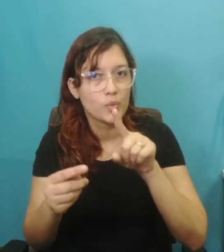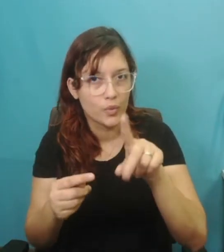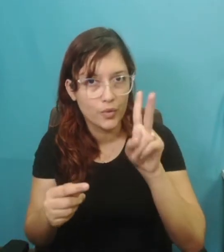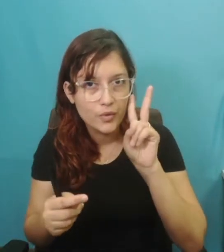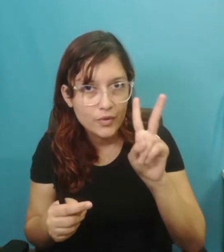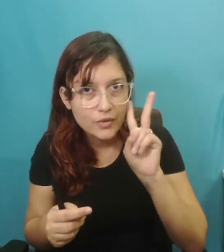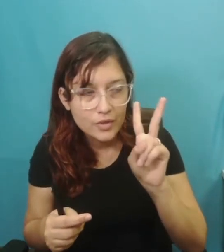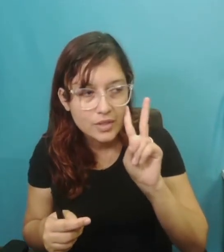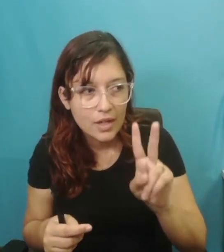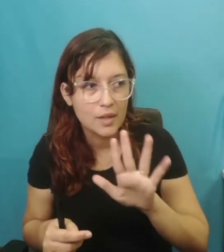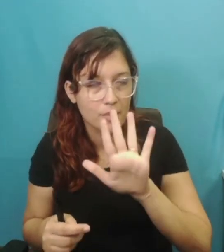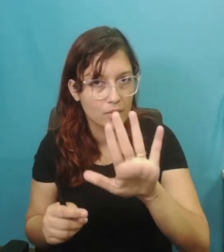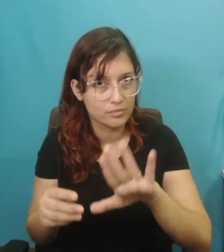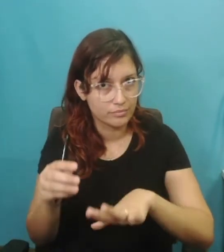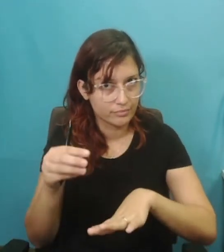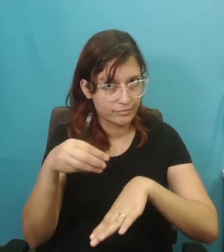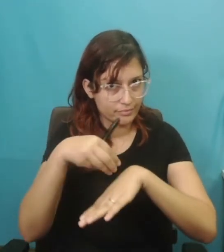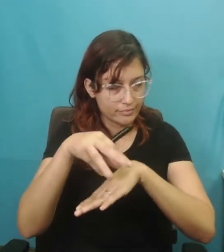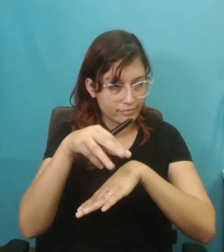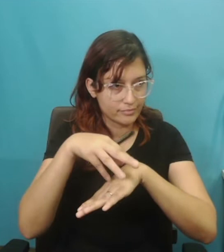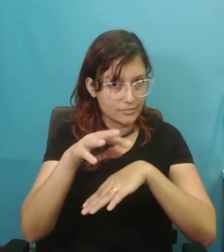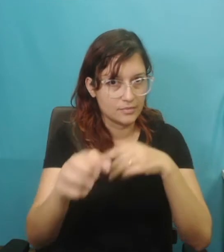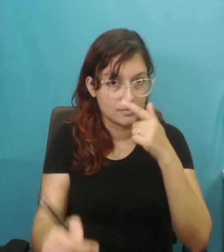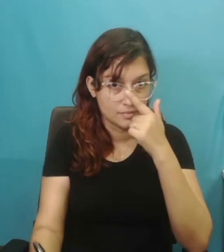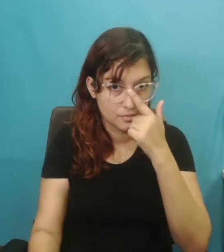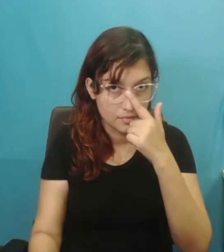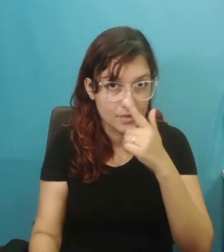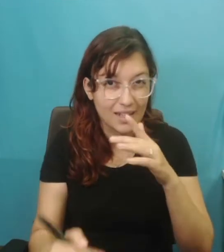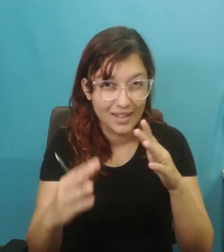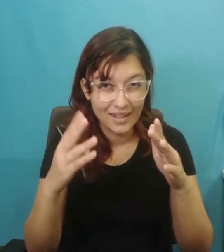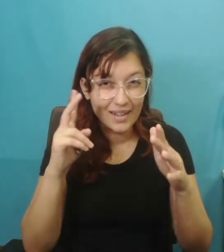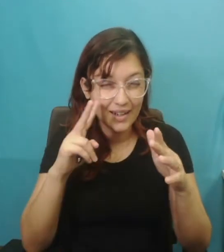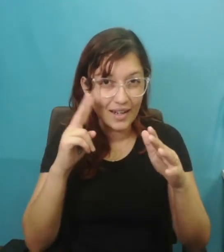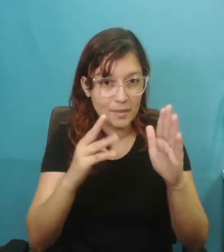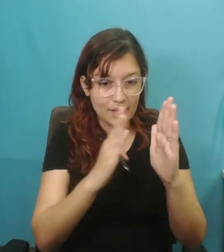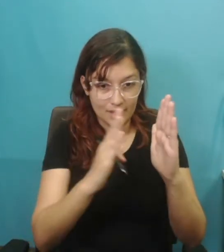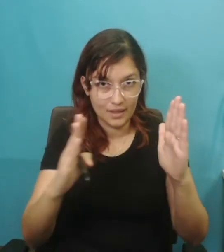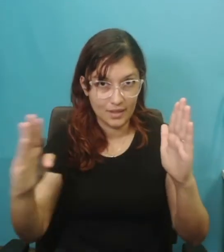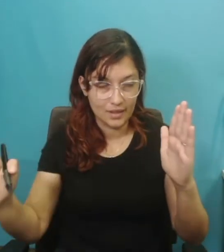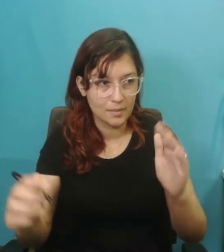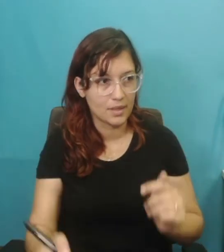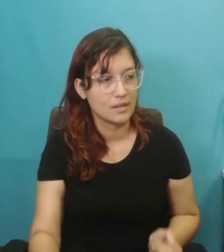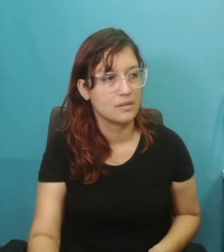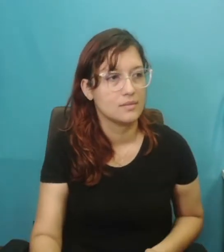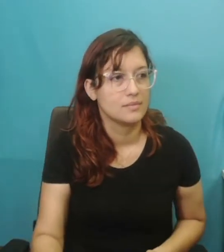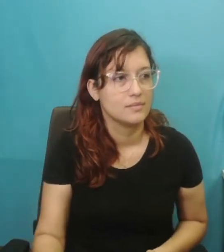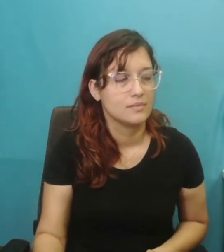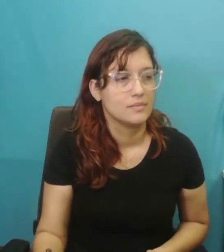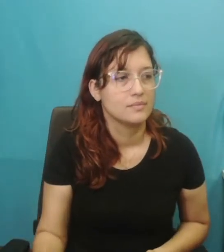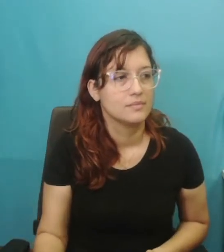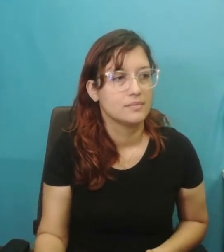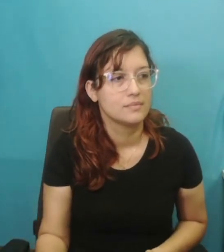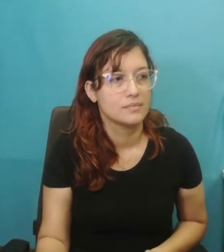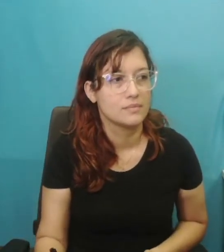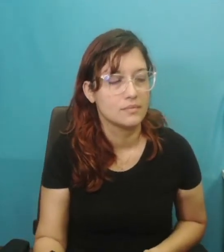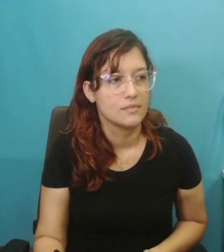E como faremos isso? Lembra? Calma que eu vou dar uma dica. Lembra aquela tabelinha?